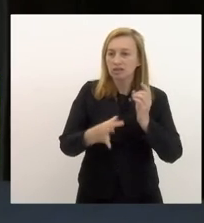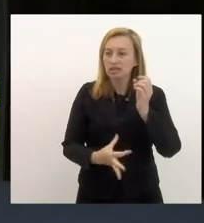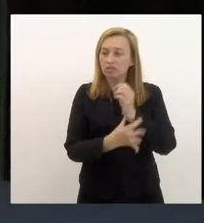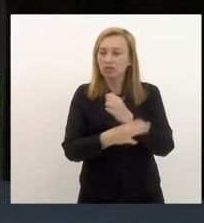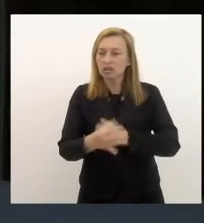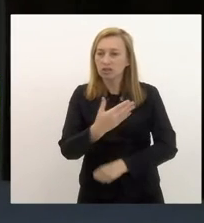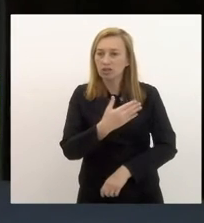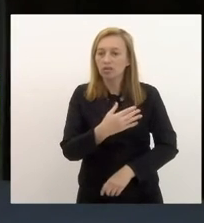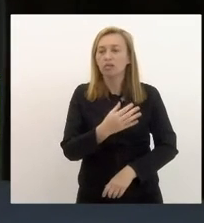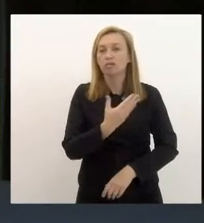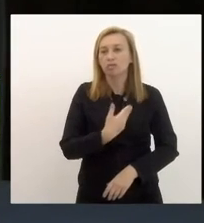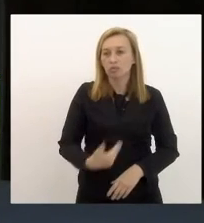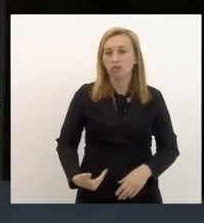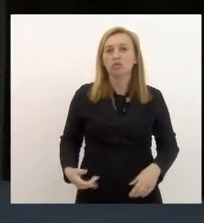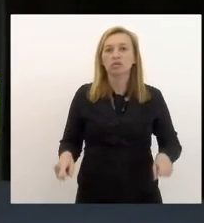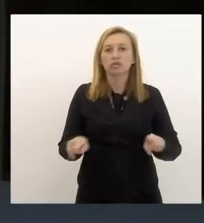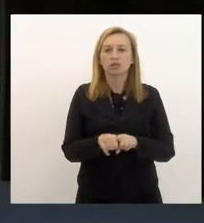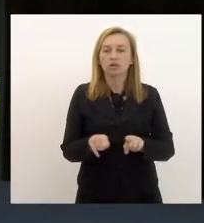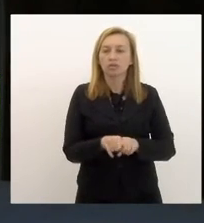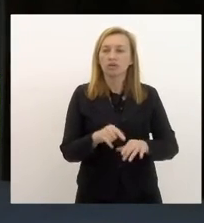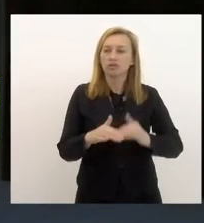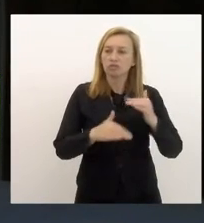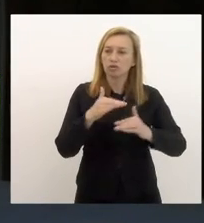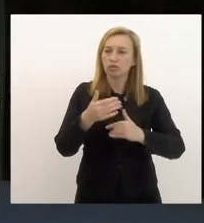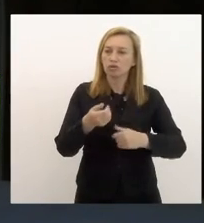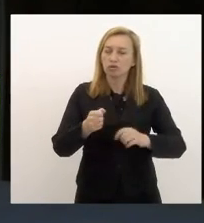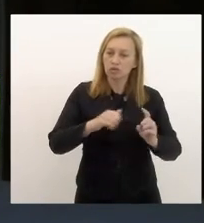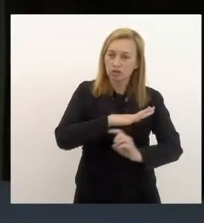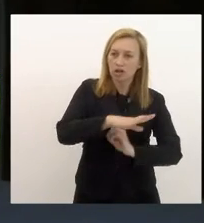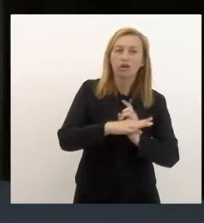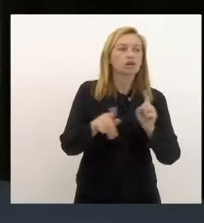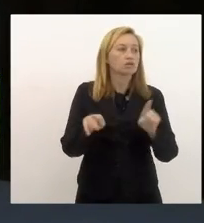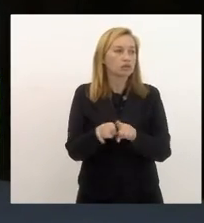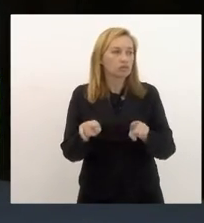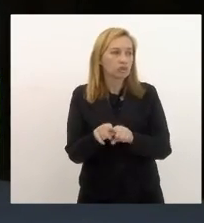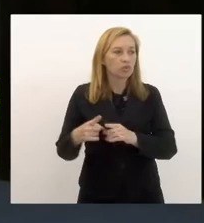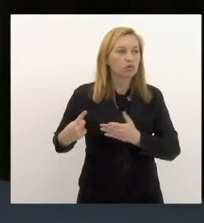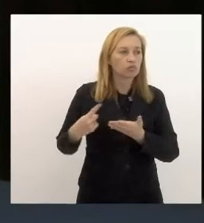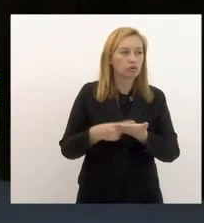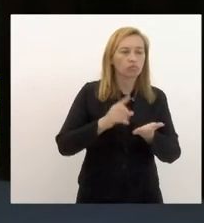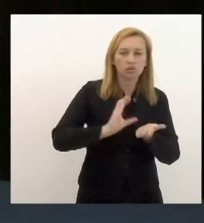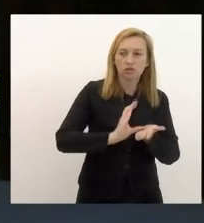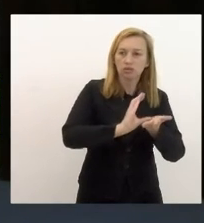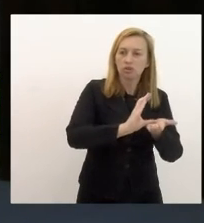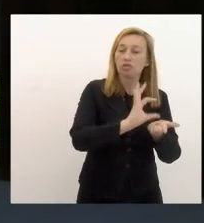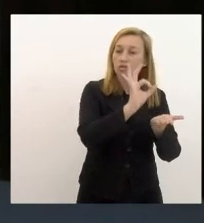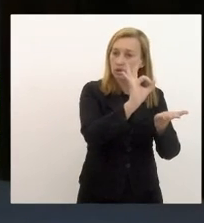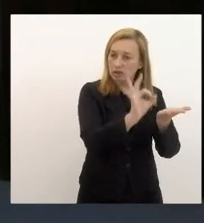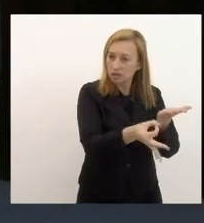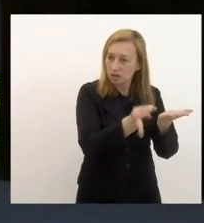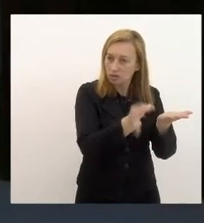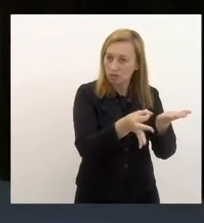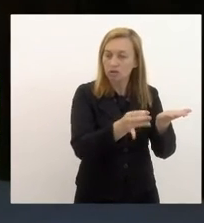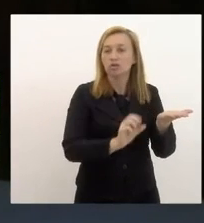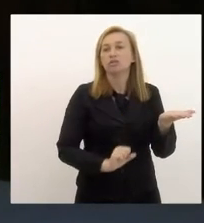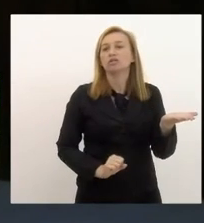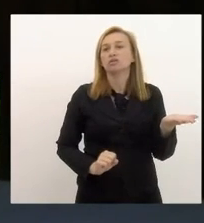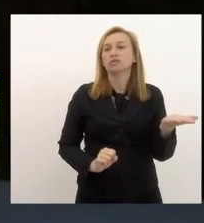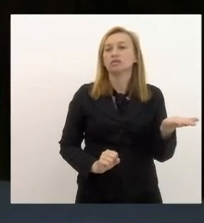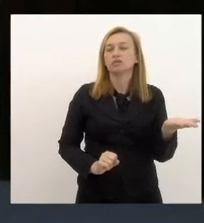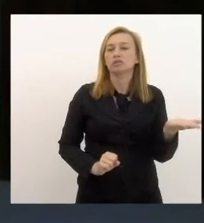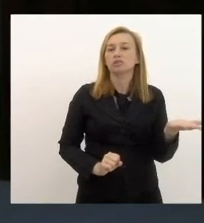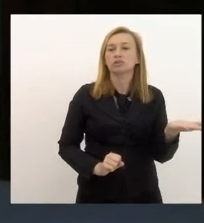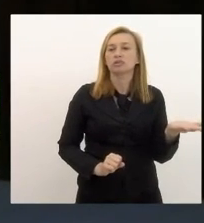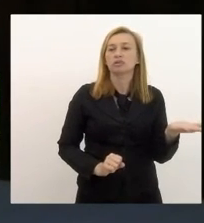pública e ao Desenvolvimento Social também tem seu cumprimento orçamentário Garantido e sua